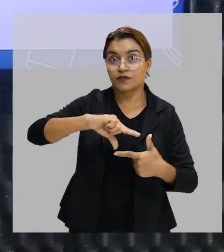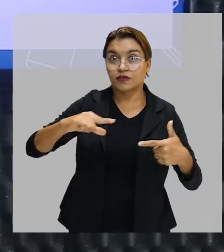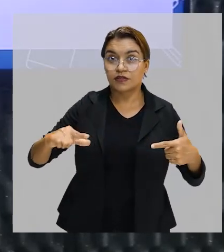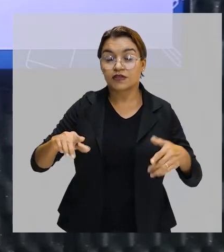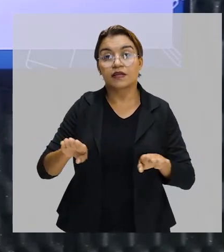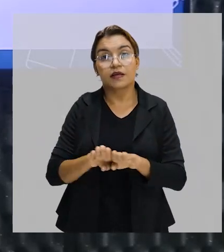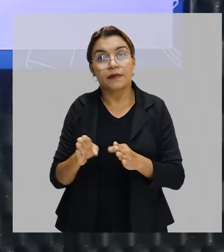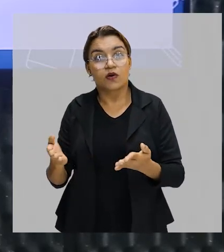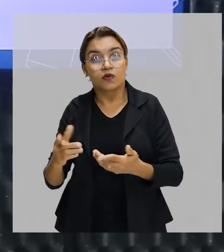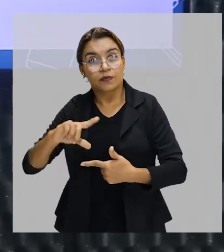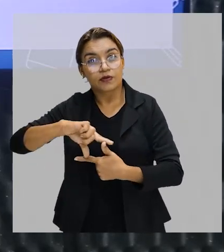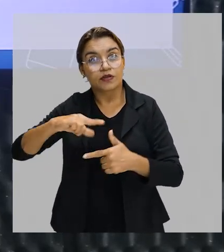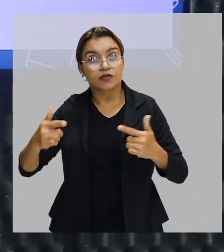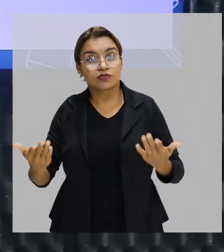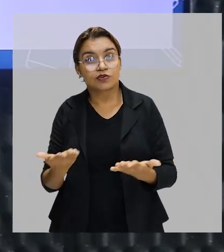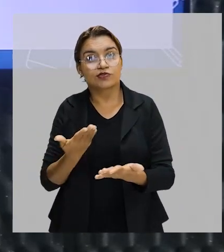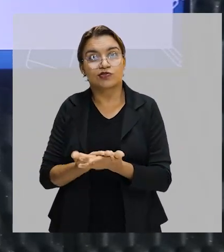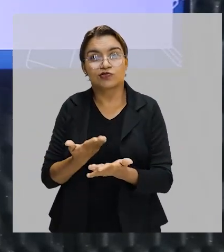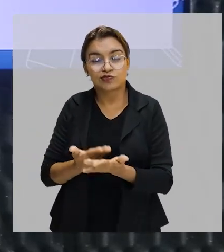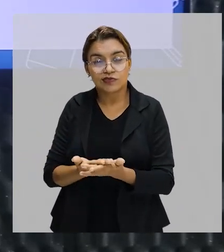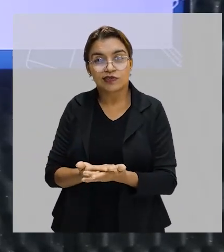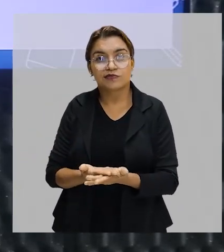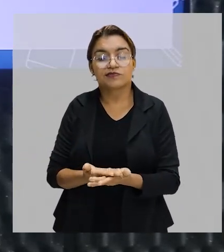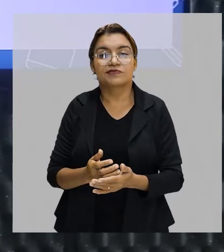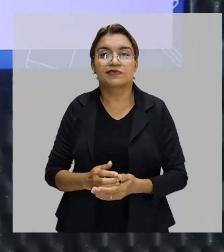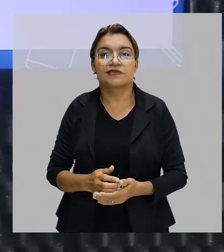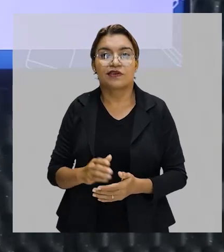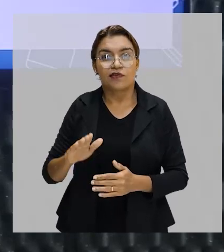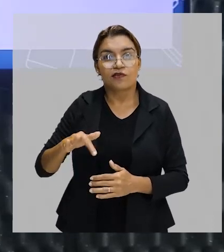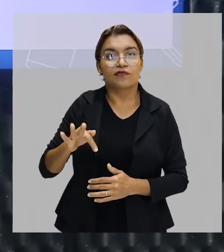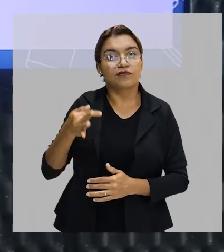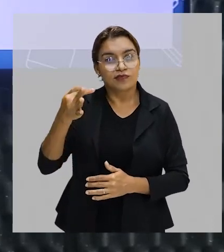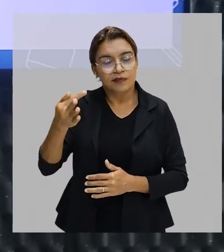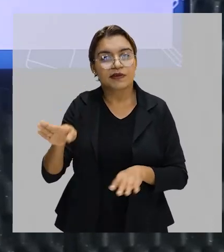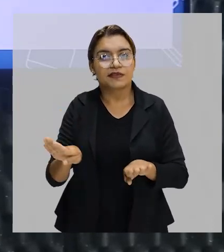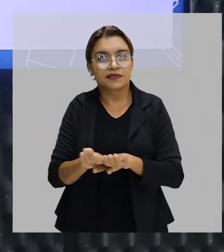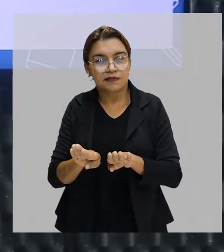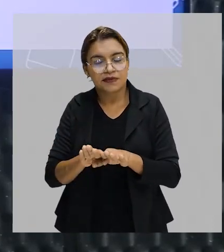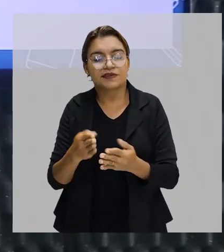modernista que nós estamos estudando hoje e estudaremos em próximas